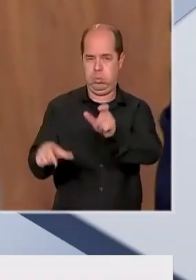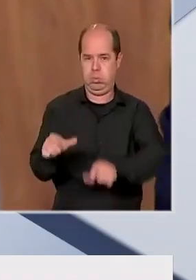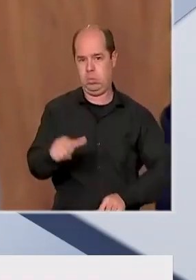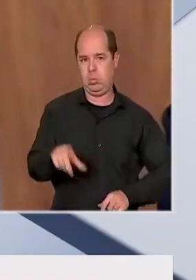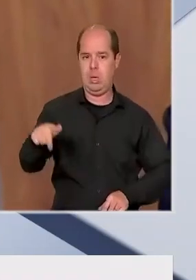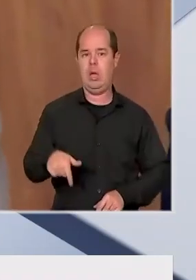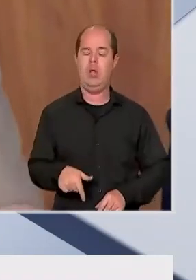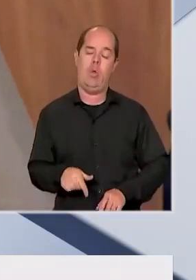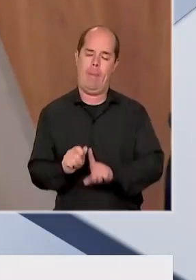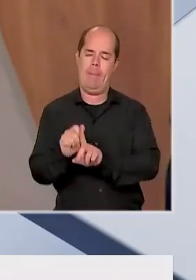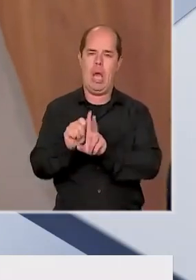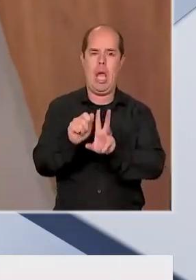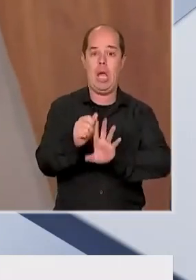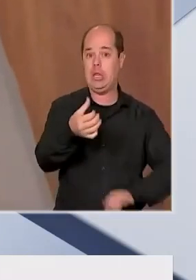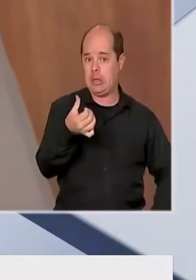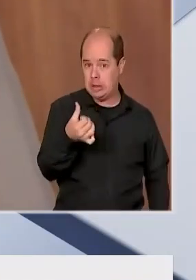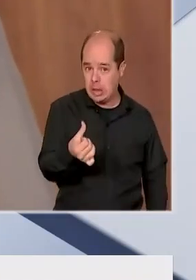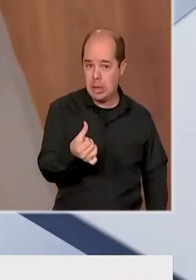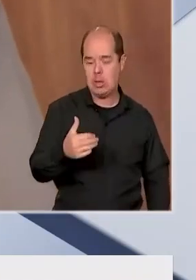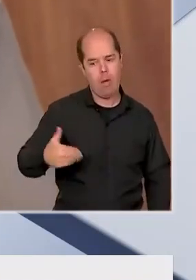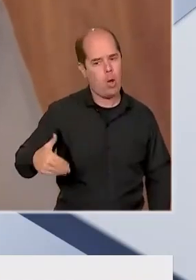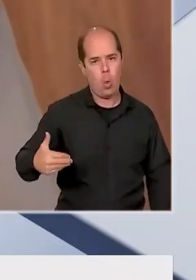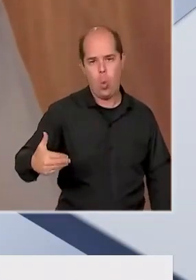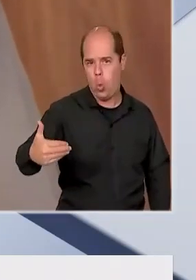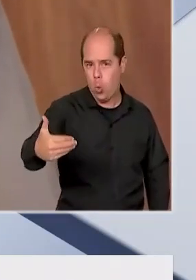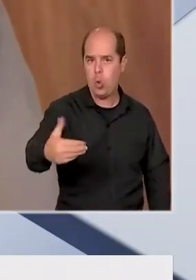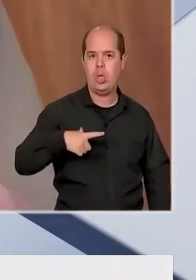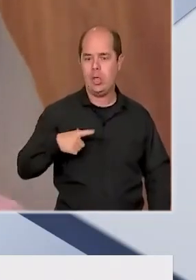muito curioso isso porque quando alguém fala em narcomilicia